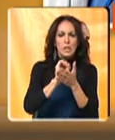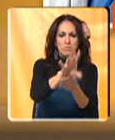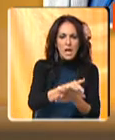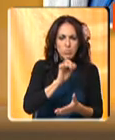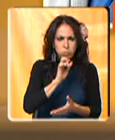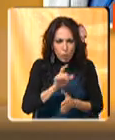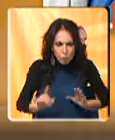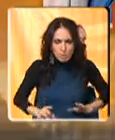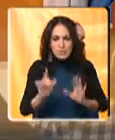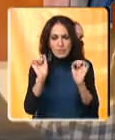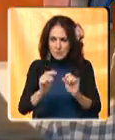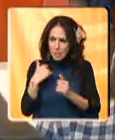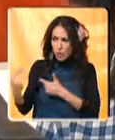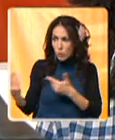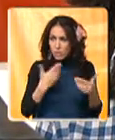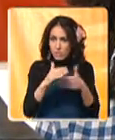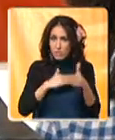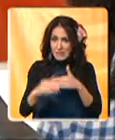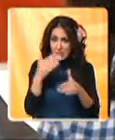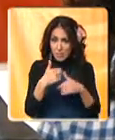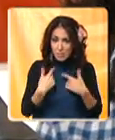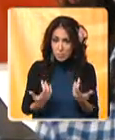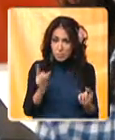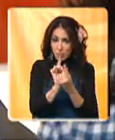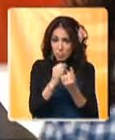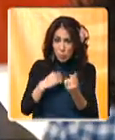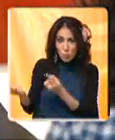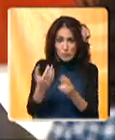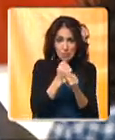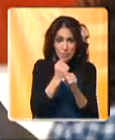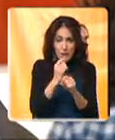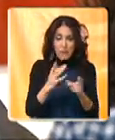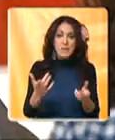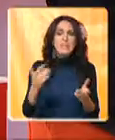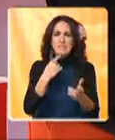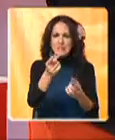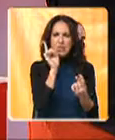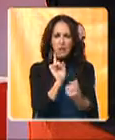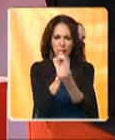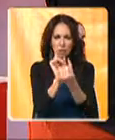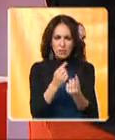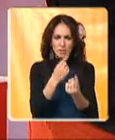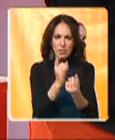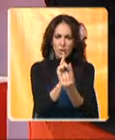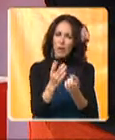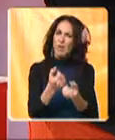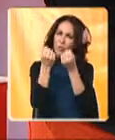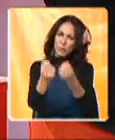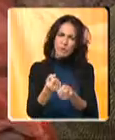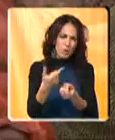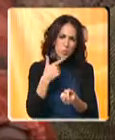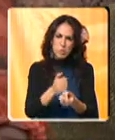posso... Inclusive, fizeram-me convites diretos para eu ir trabalhar. Alguma vez lhe disseram na cara, ó, Sérgio, agora já não dá com essa